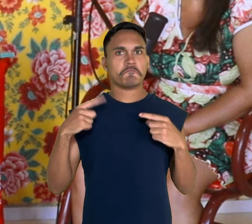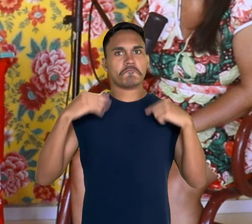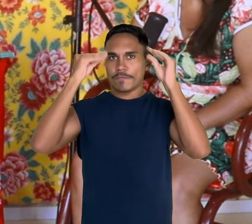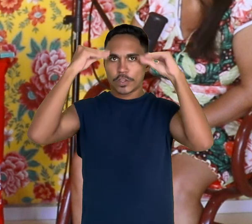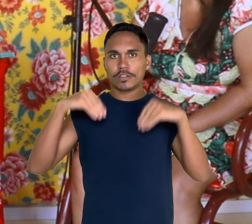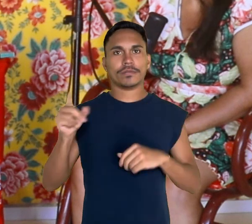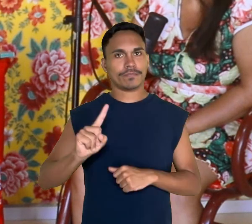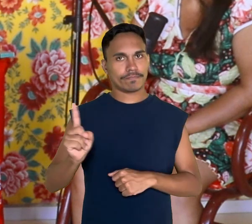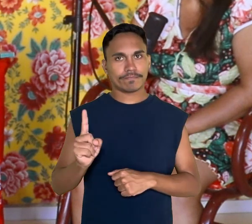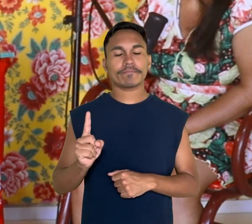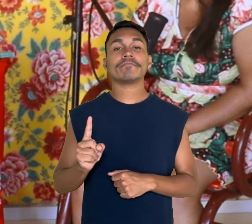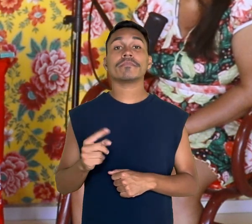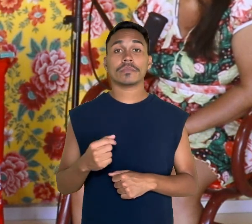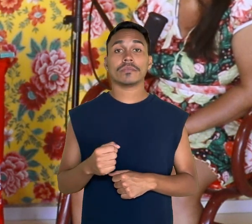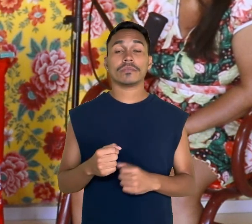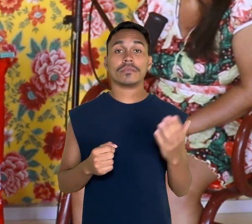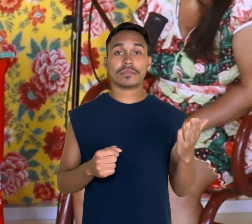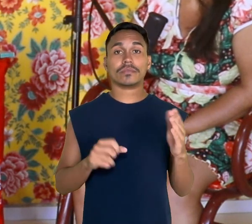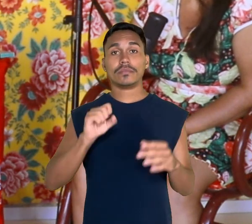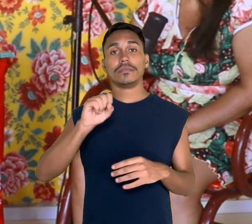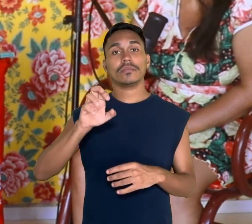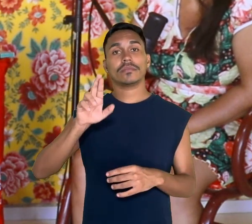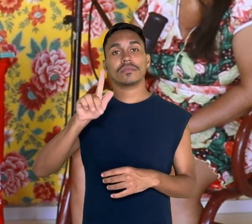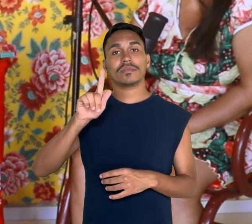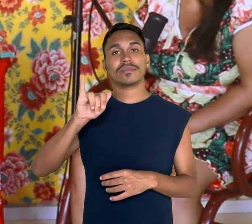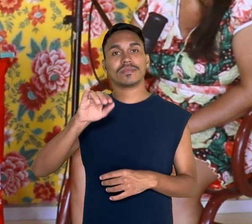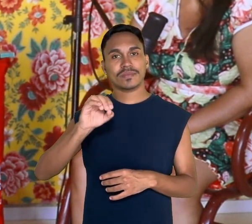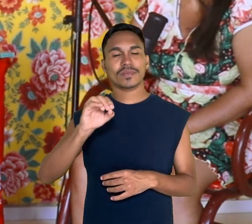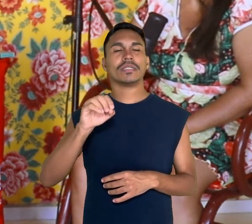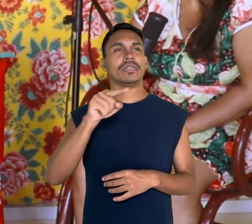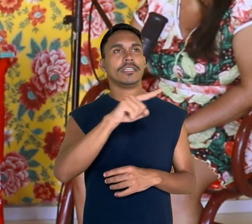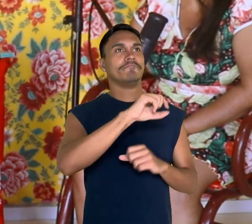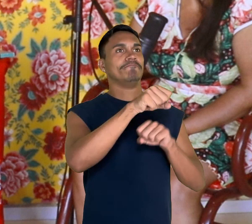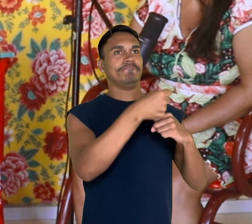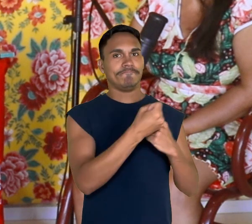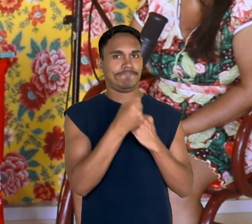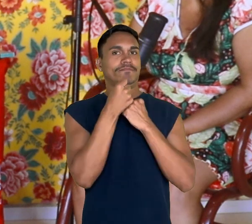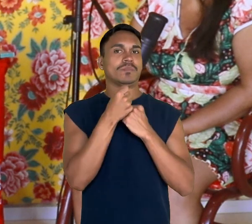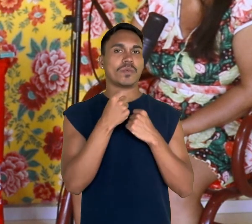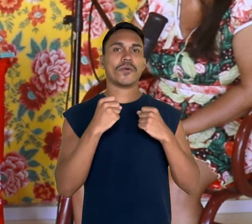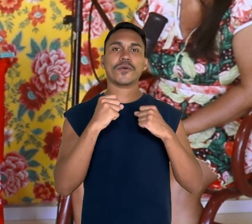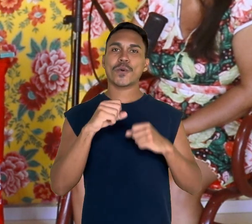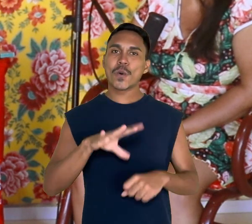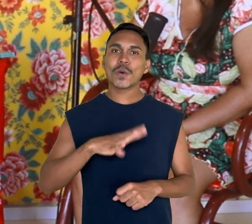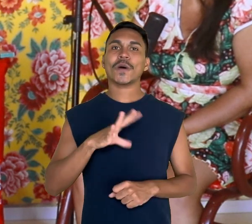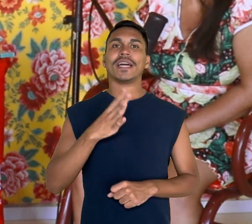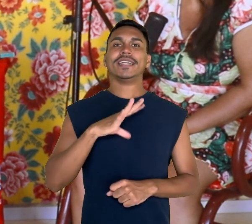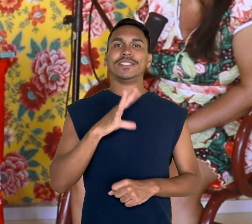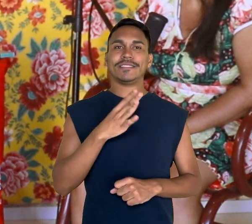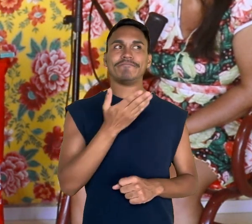vou desistir. E eu encontrei no seu Sérgio toda a